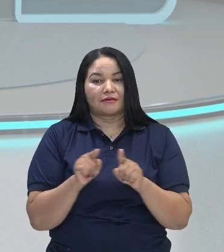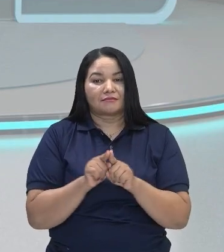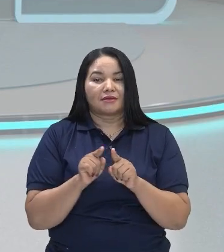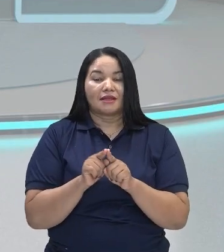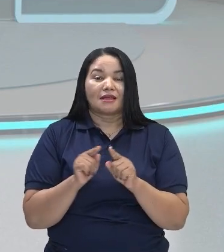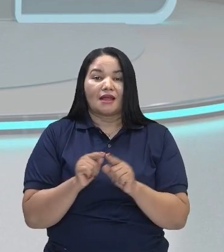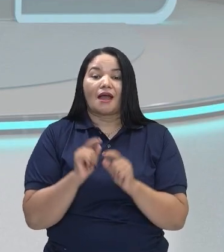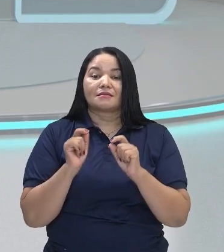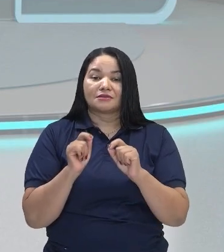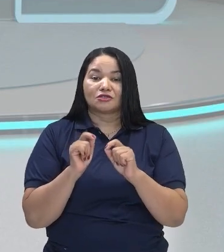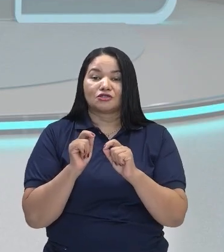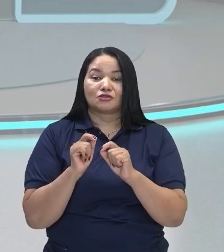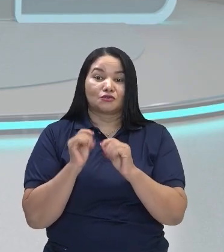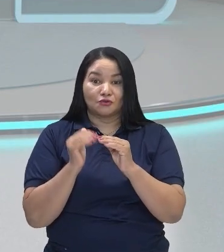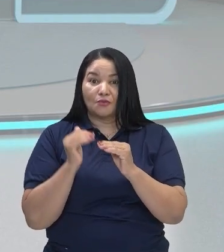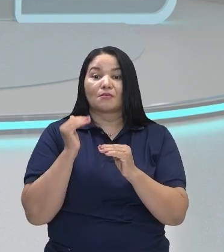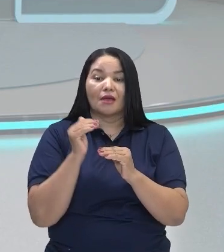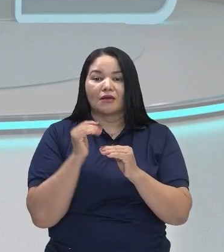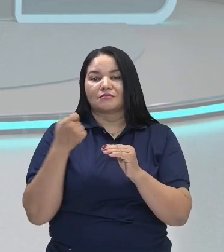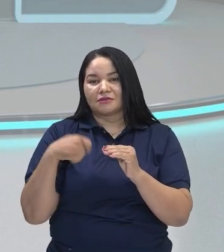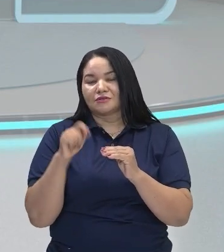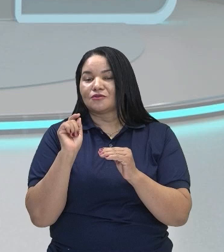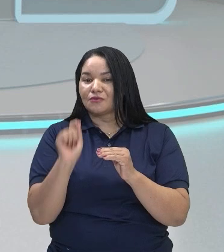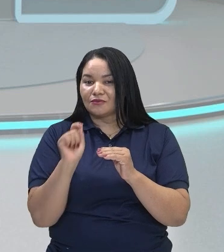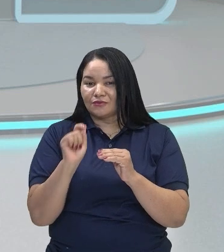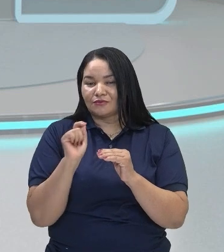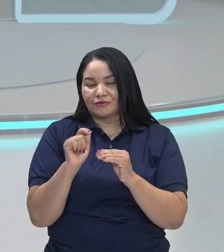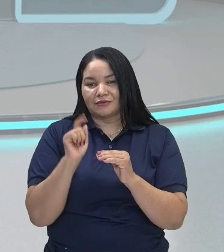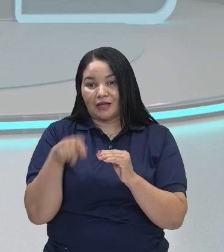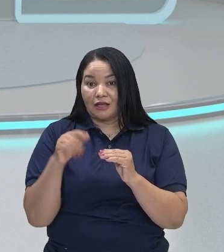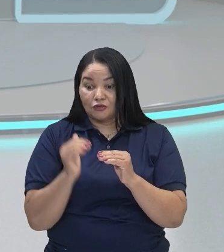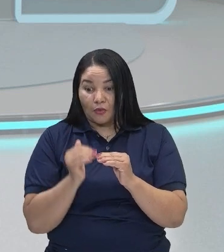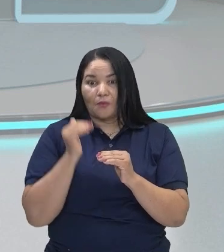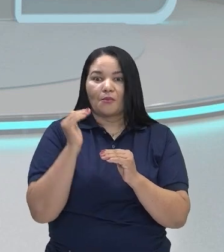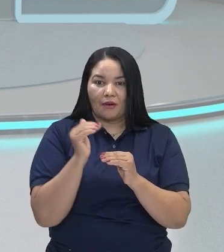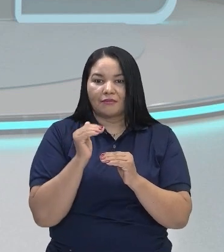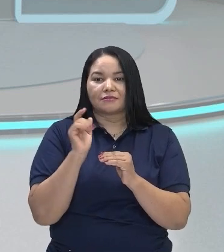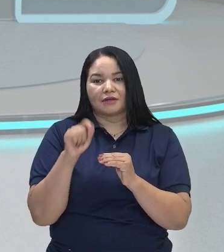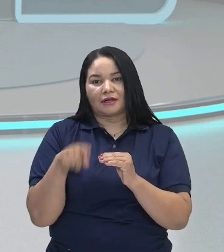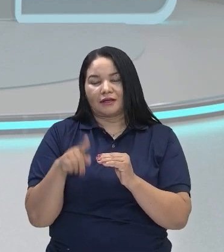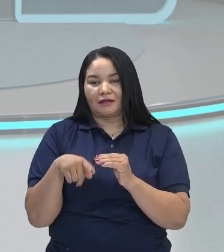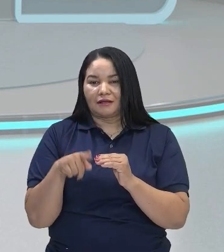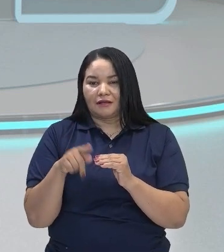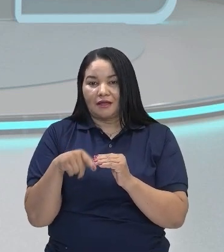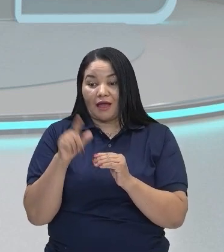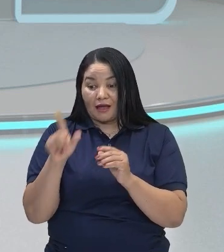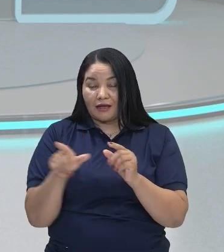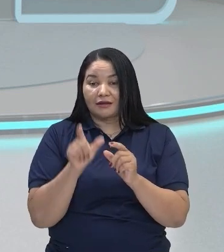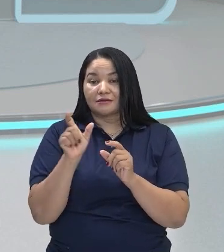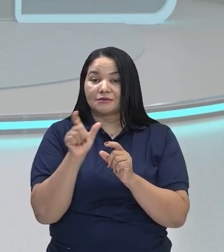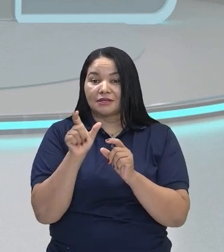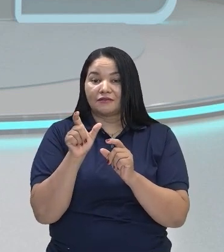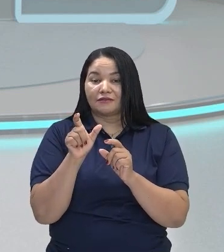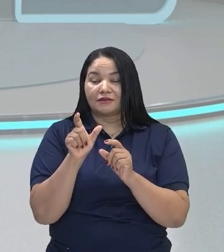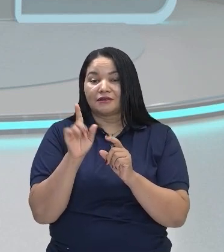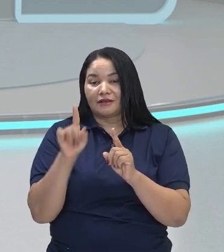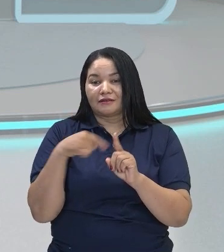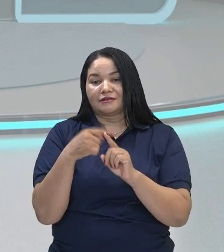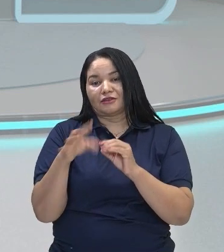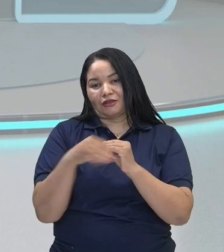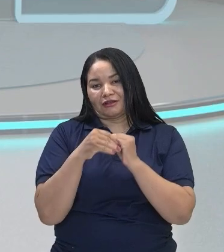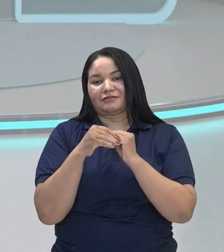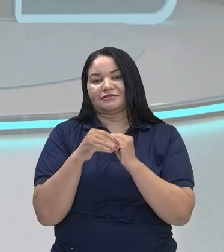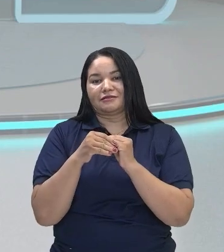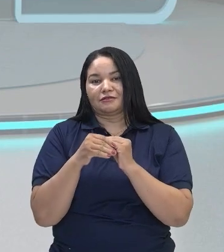de superioridade, né, de superlativo. Nós temos the most interesting, o mais interessante, ou